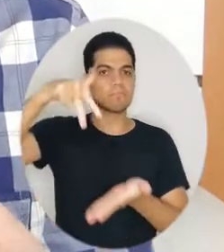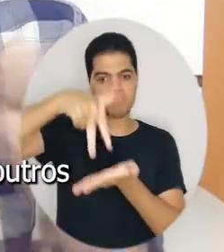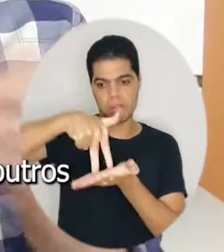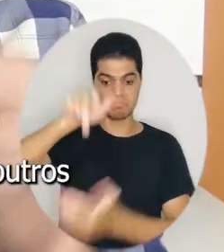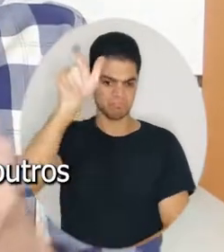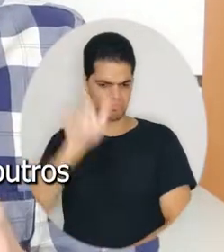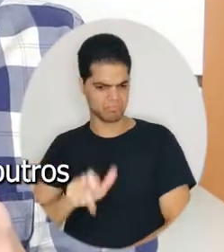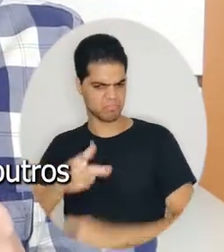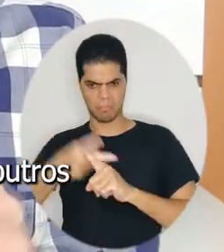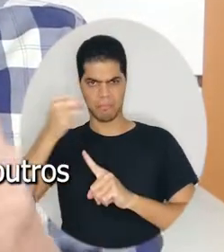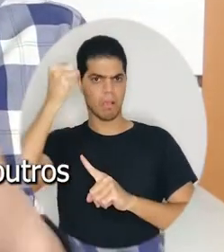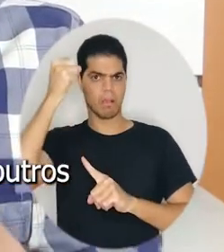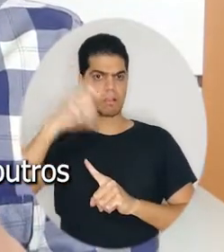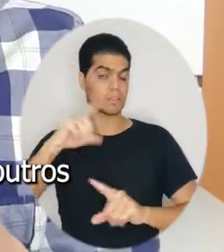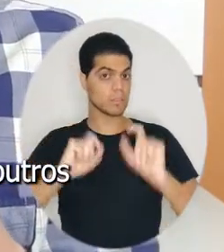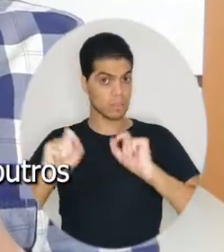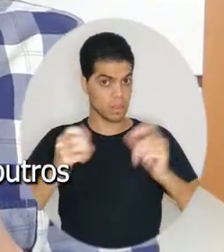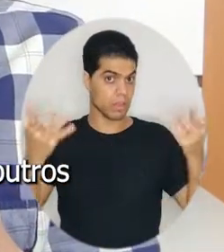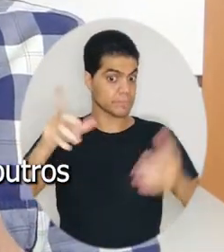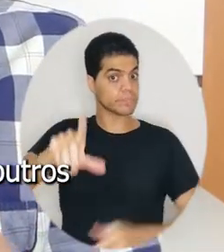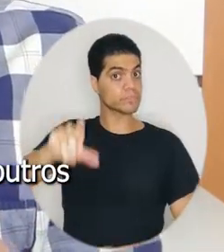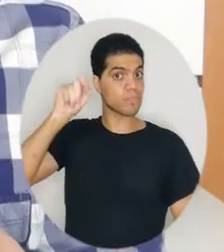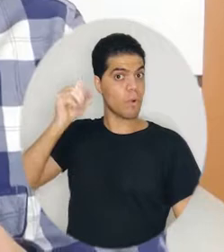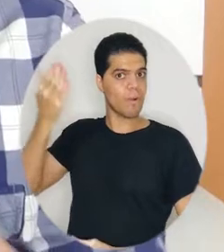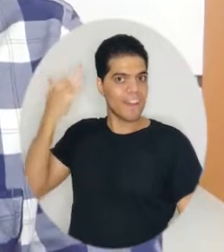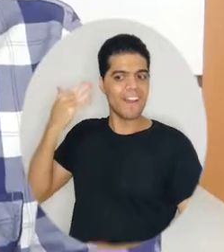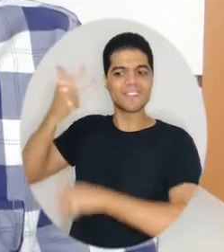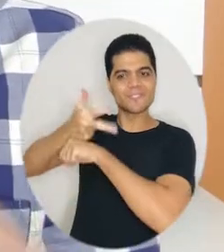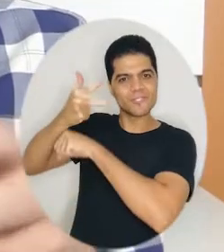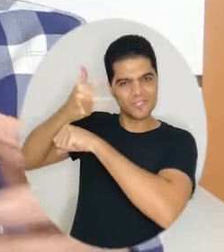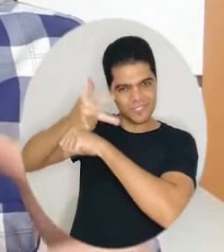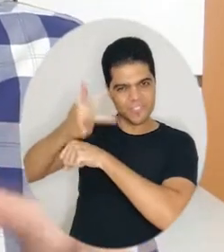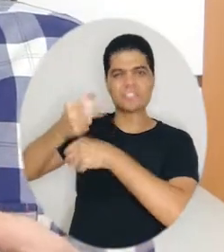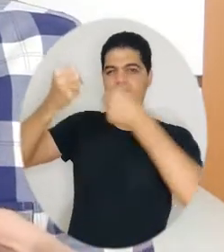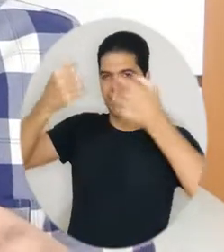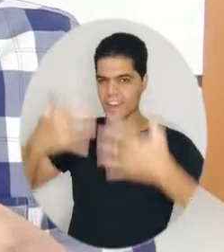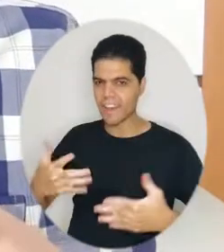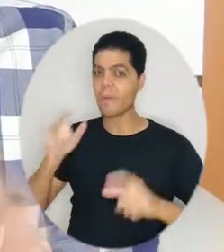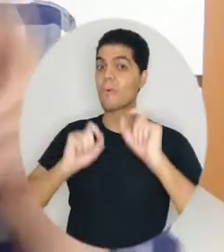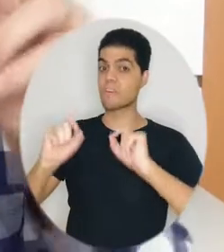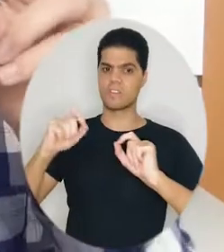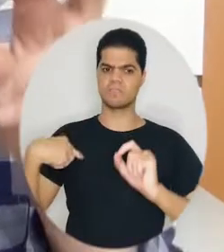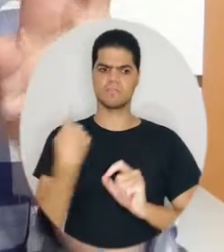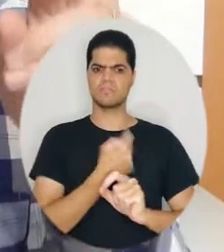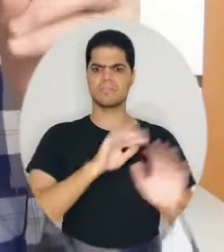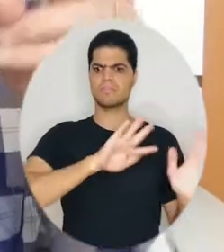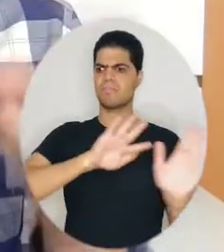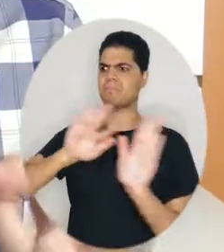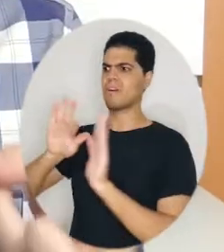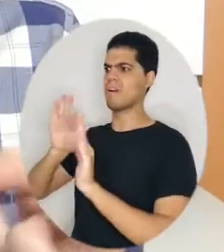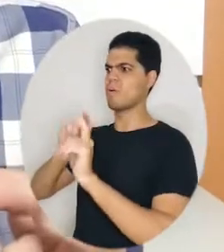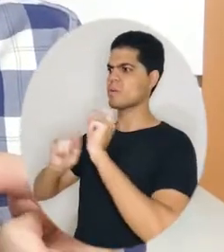de um grande herói por fazer essa escolha como a gente argumentou nos outros vídeos a gente está deixando de lado o tanto